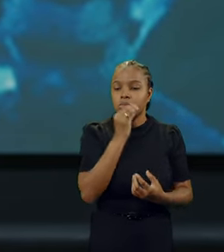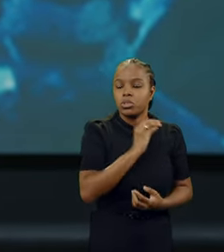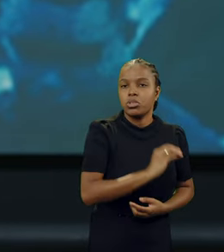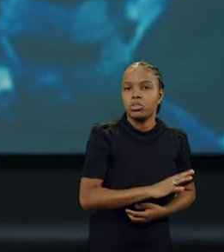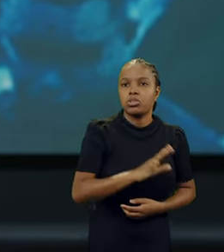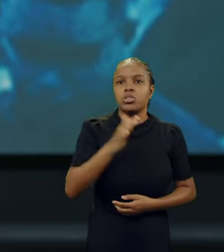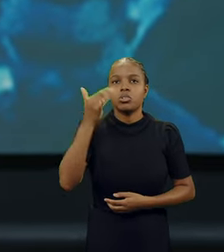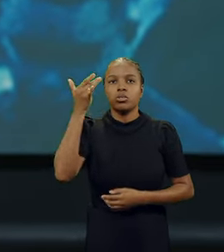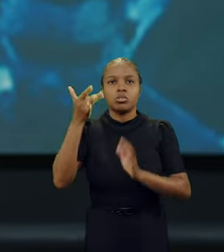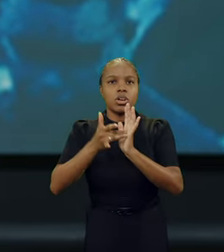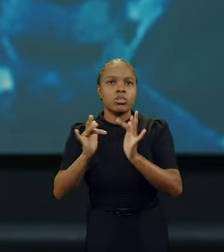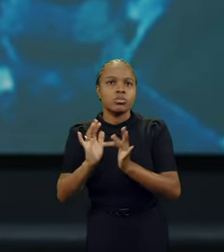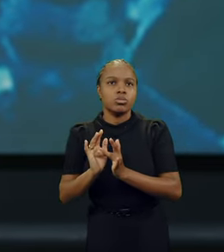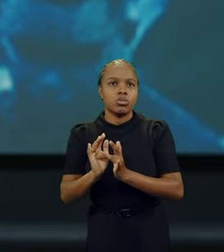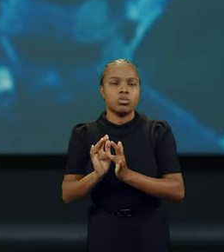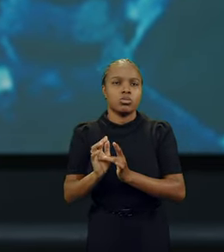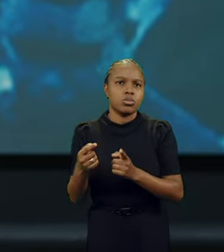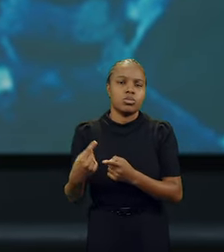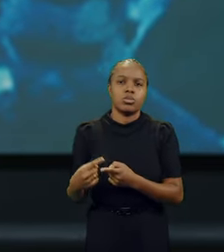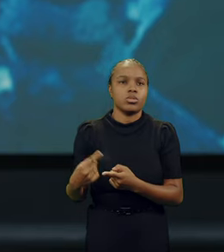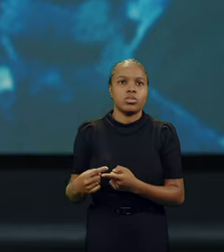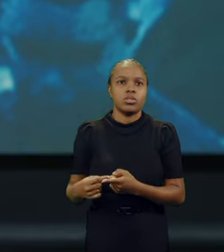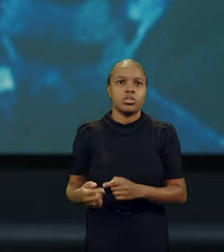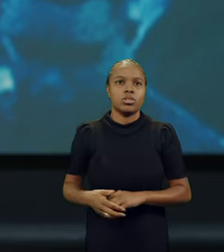não entenderam o seu reino